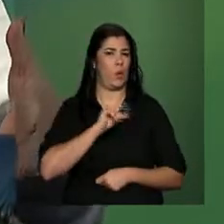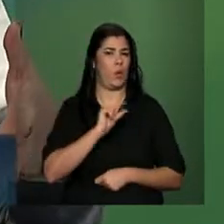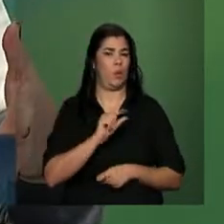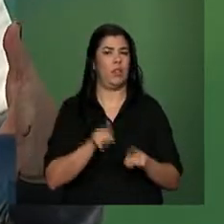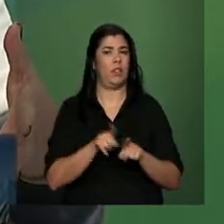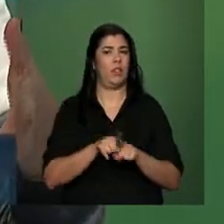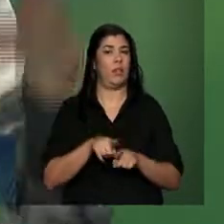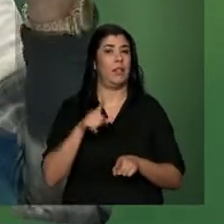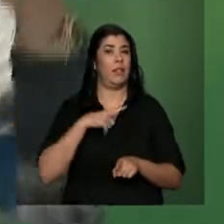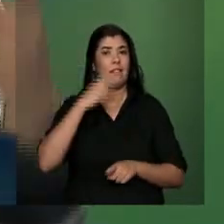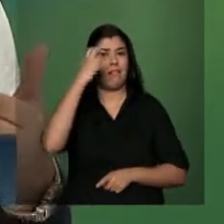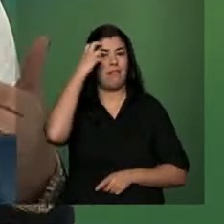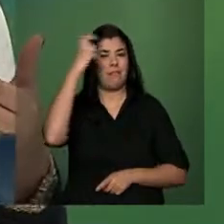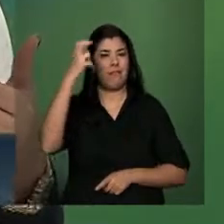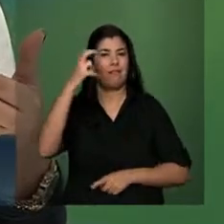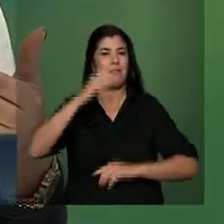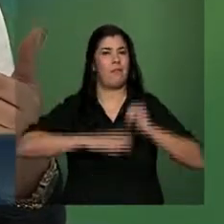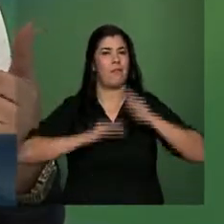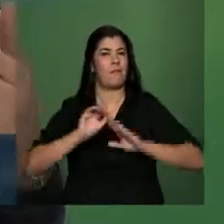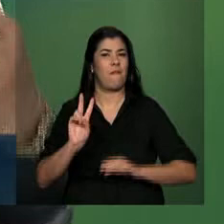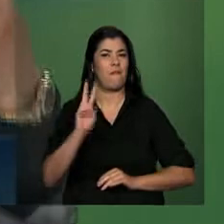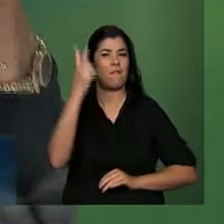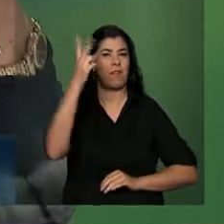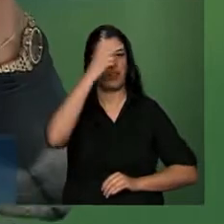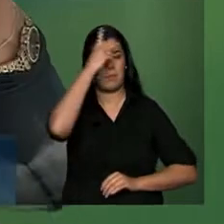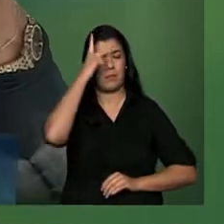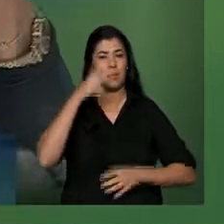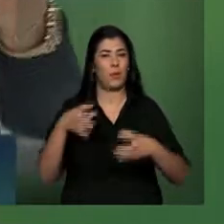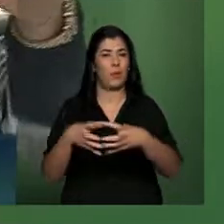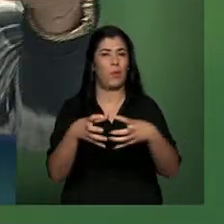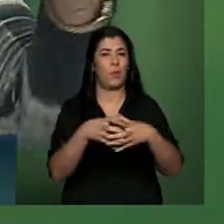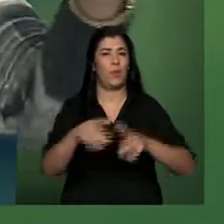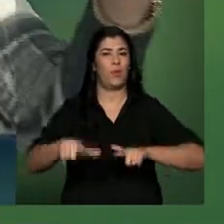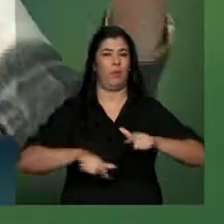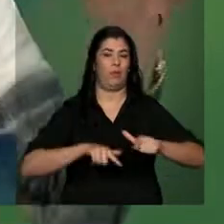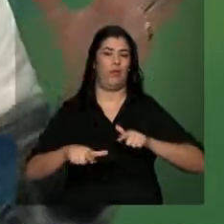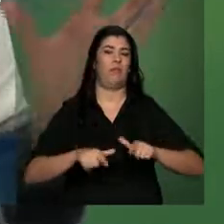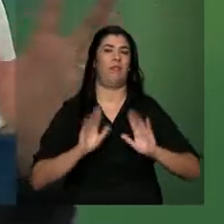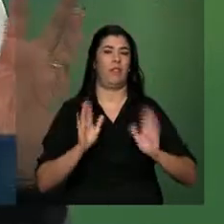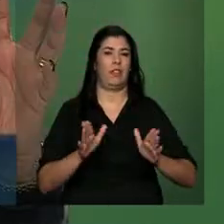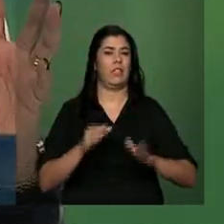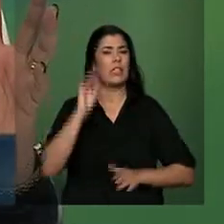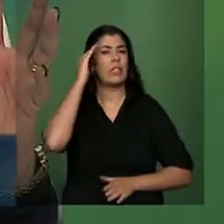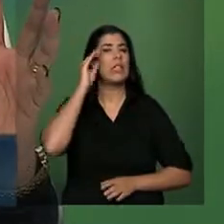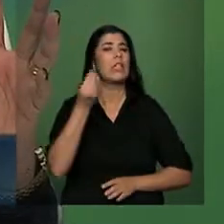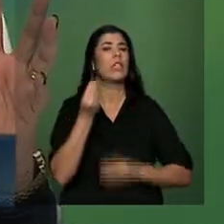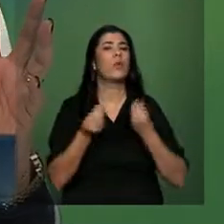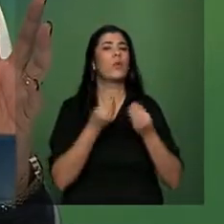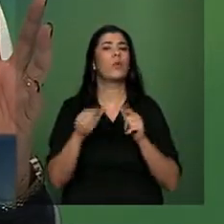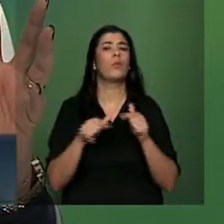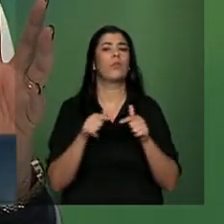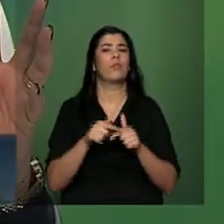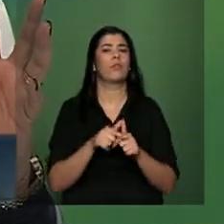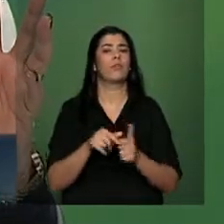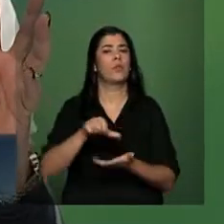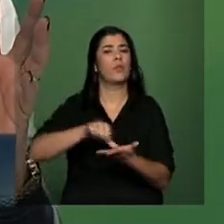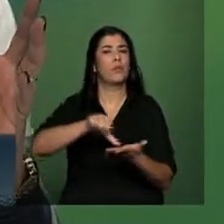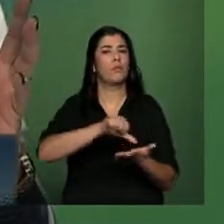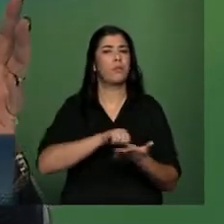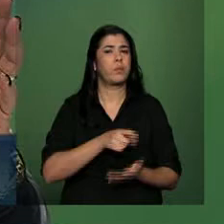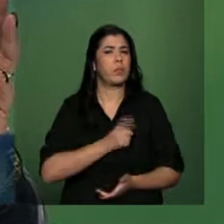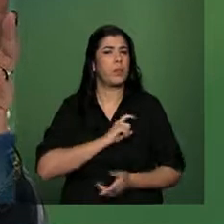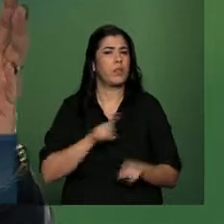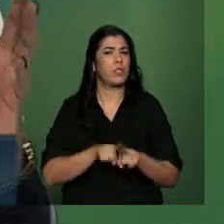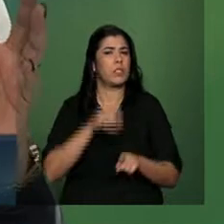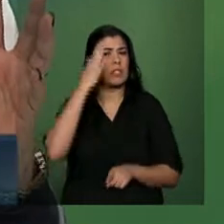inteligência dos nossos servidores e de pessoas especiais, para que nós possamos entender e compreender o funcionamento das superintendências, para saber